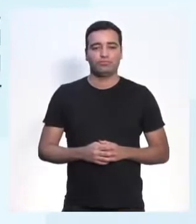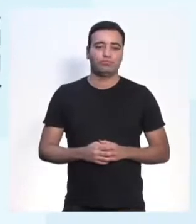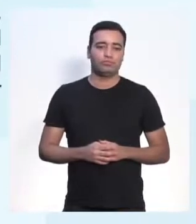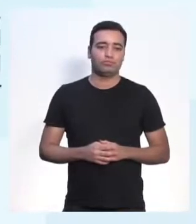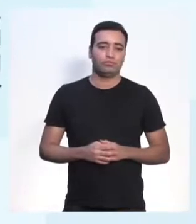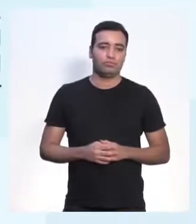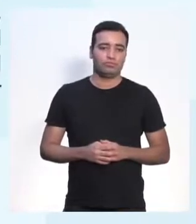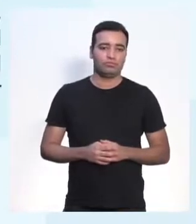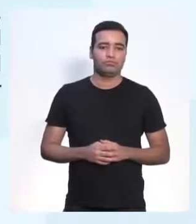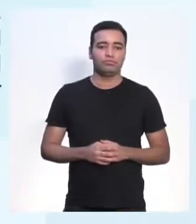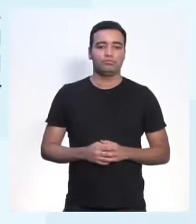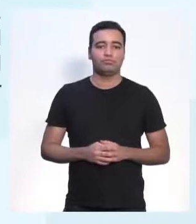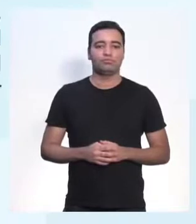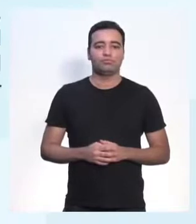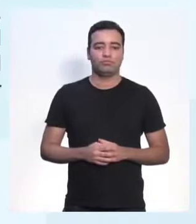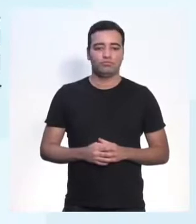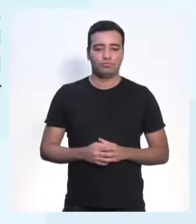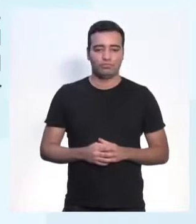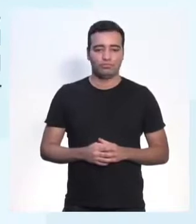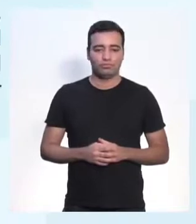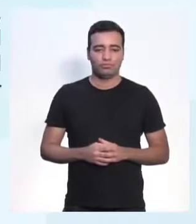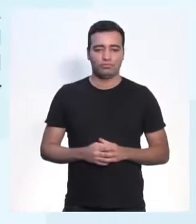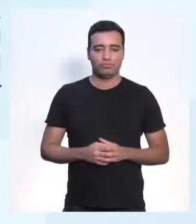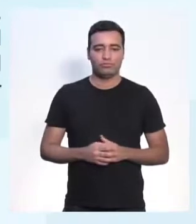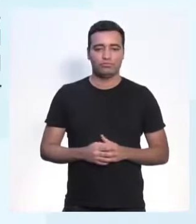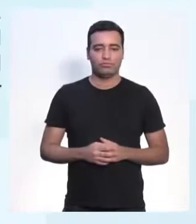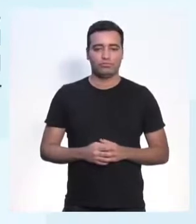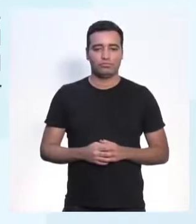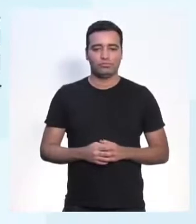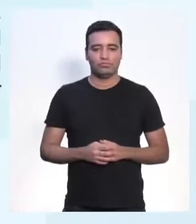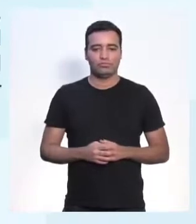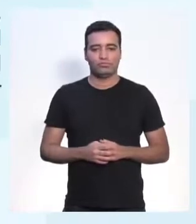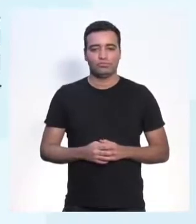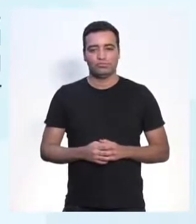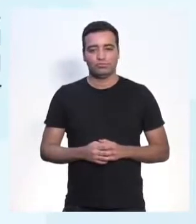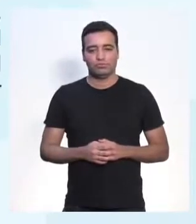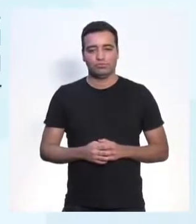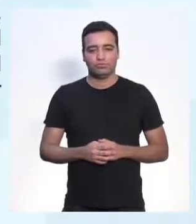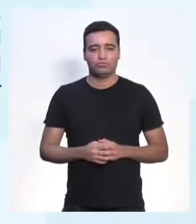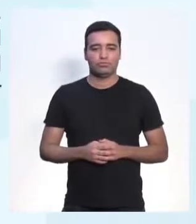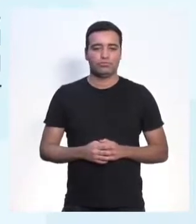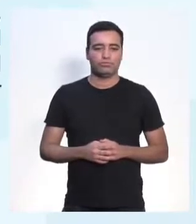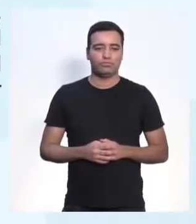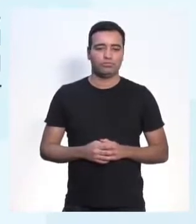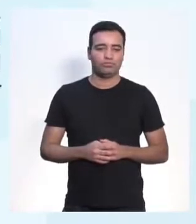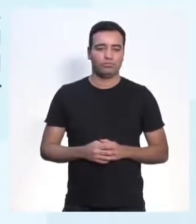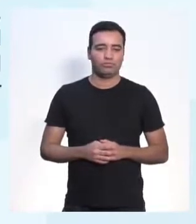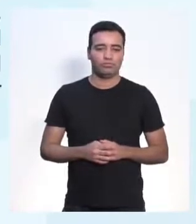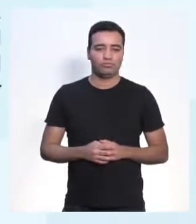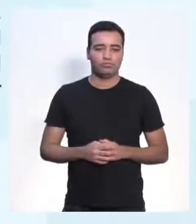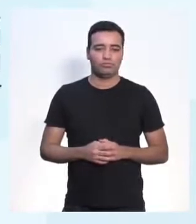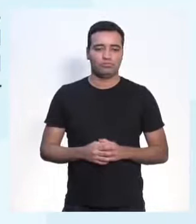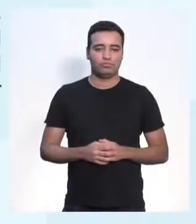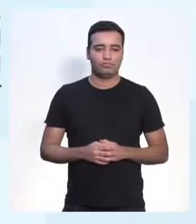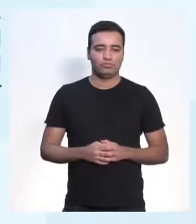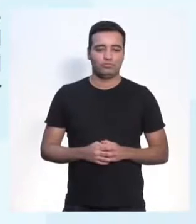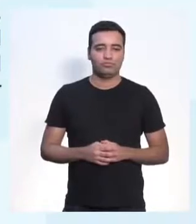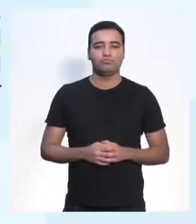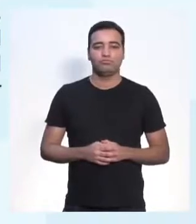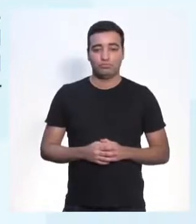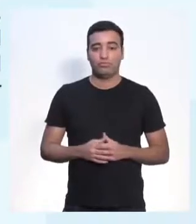energy when people burn wood in a fireplace or burn gasoline in a car engine.